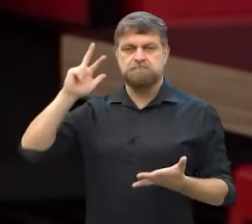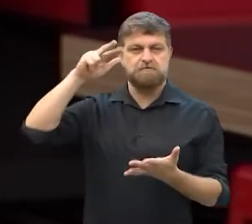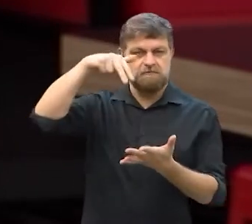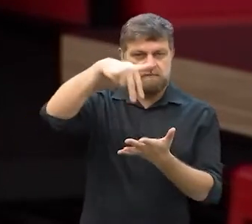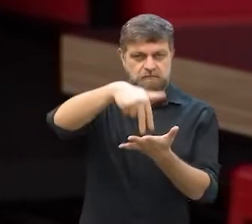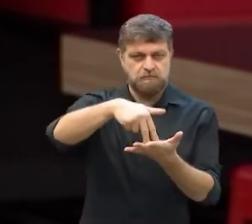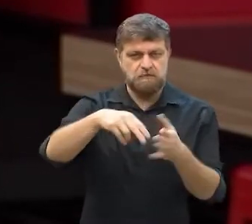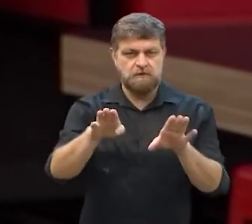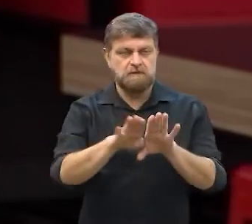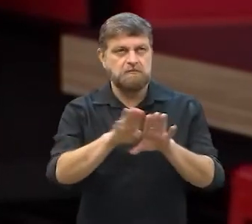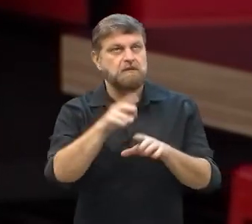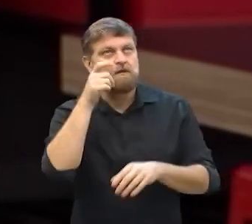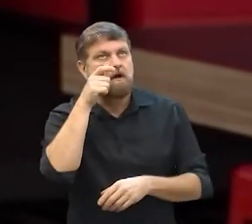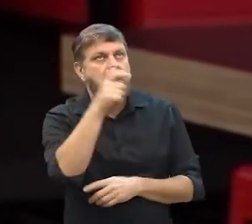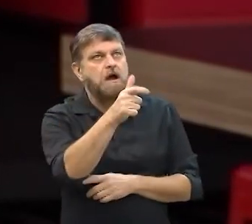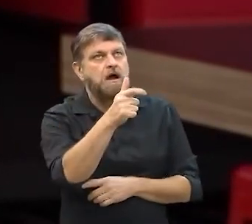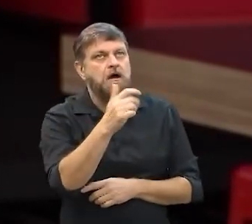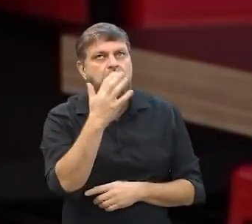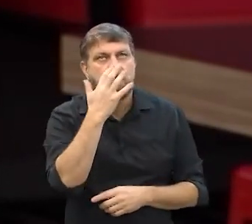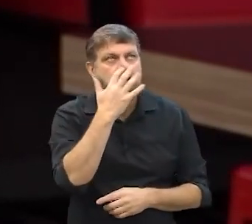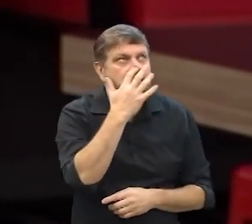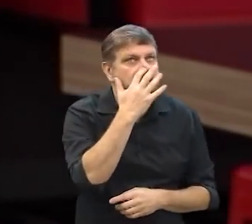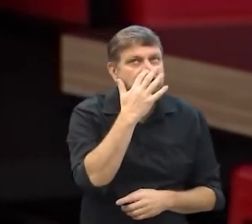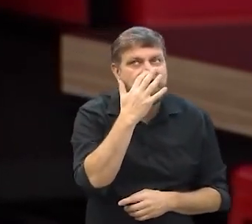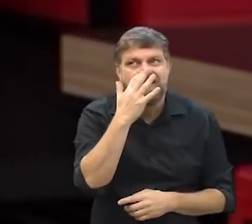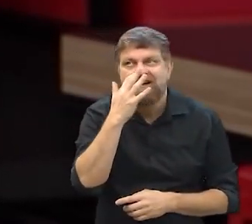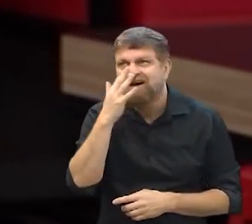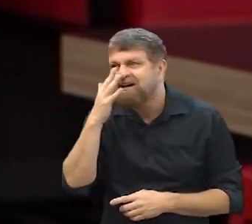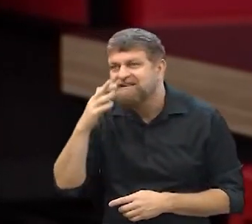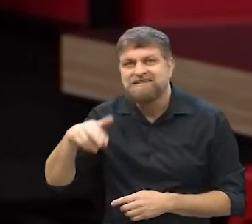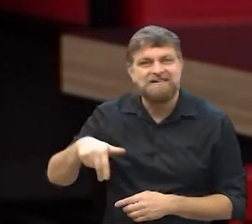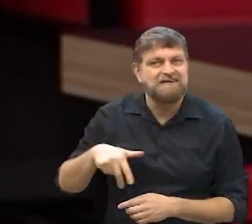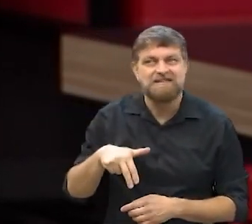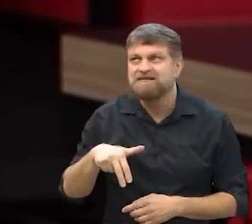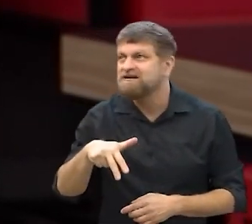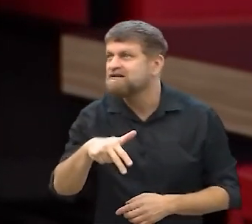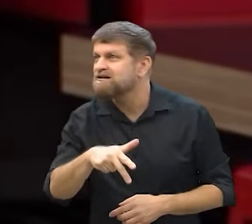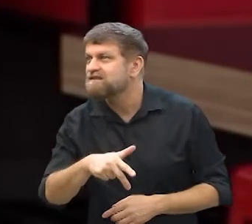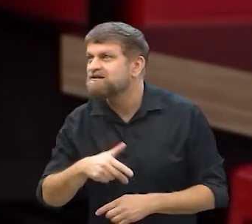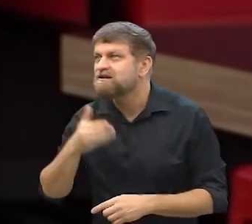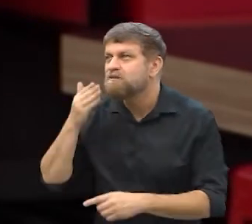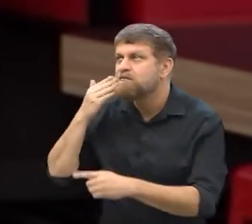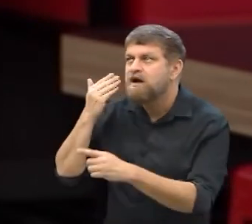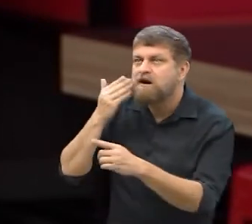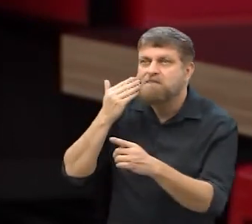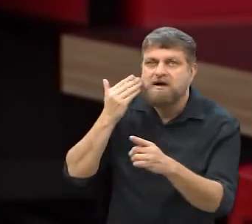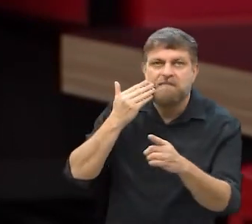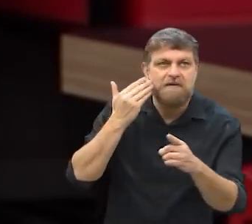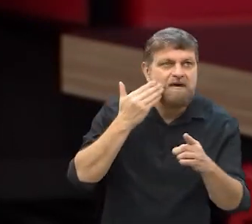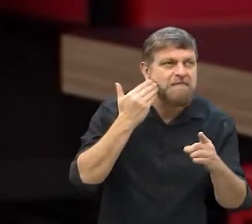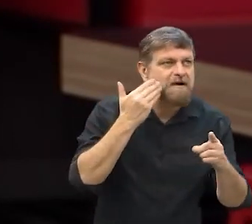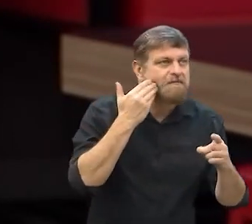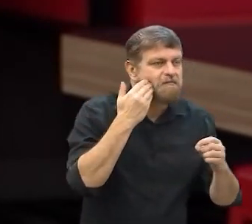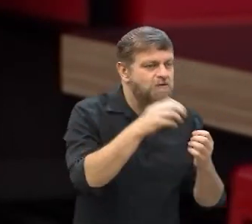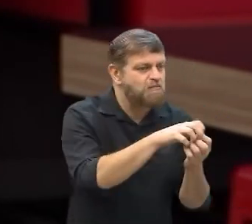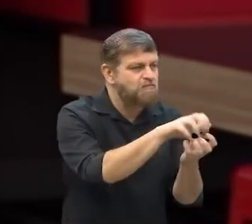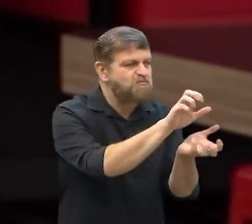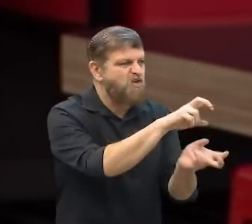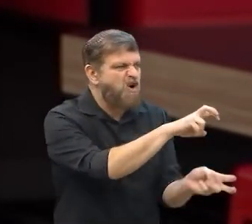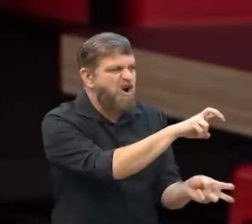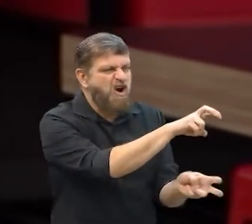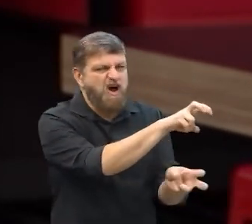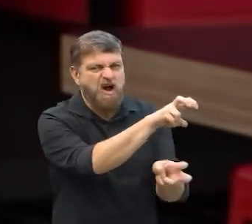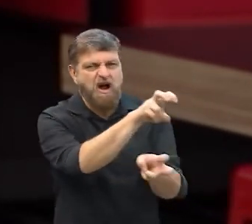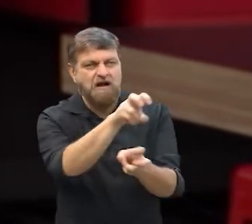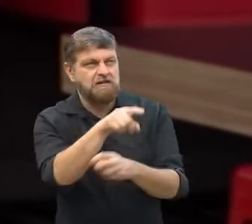aqui também se interessam em fazer lá a caminhada, fazer a trilha, ver os vários